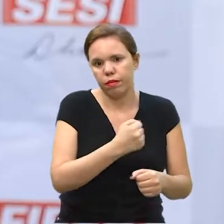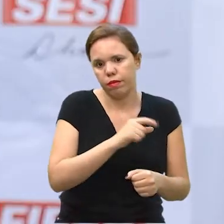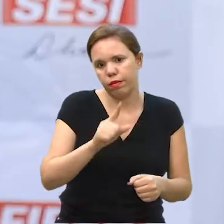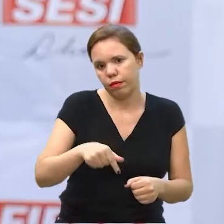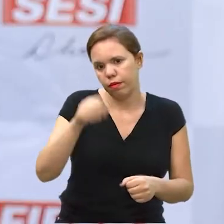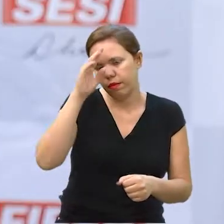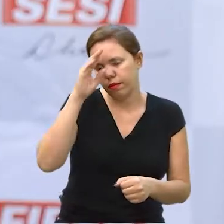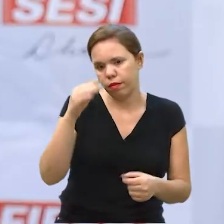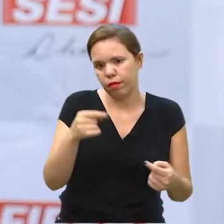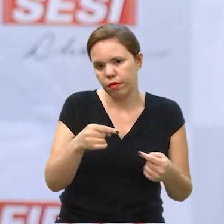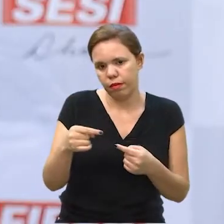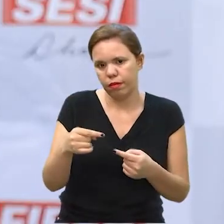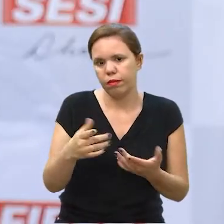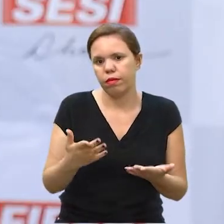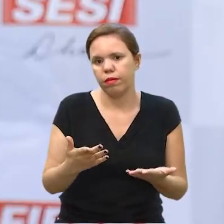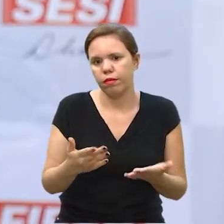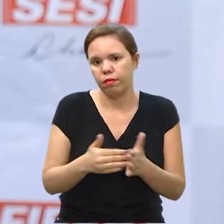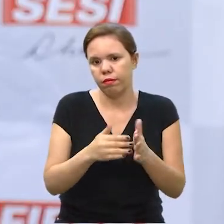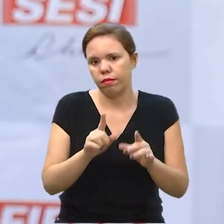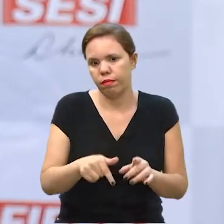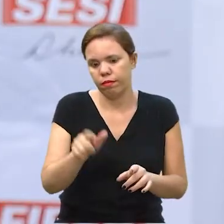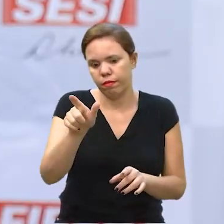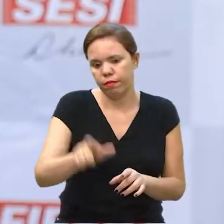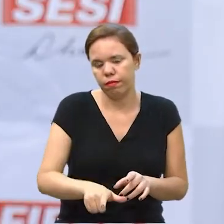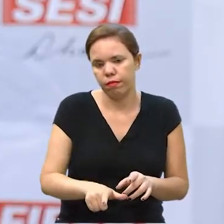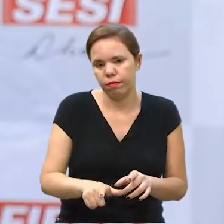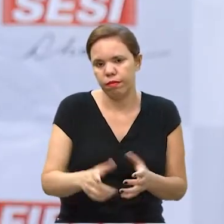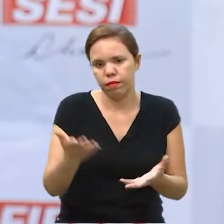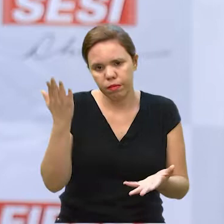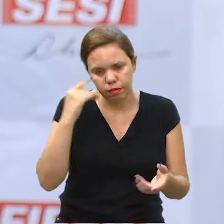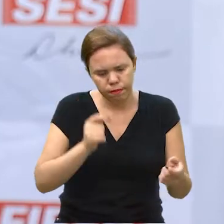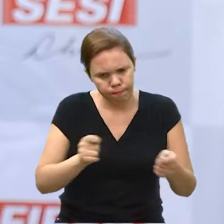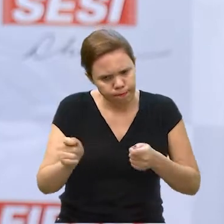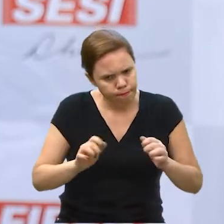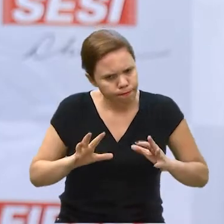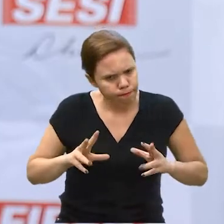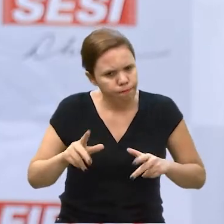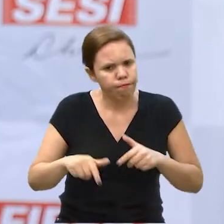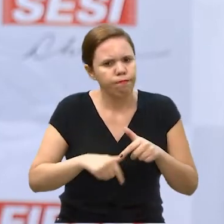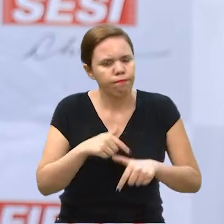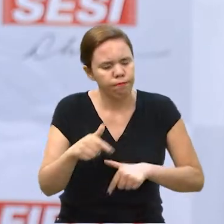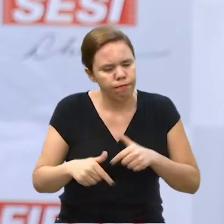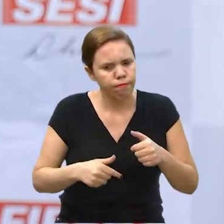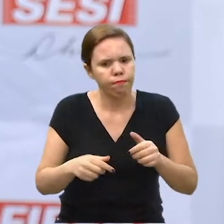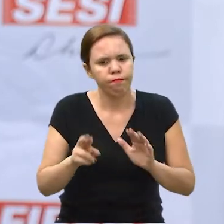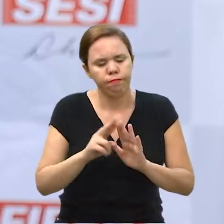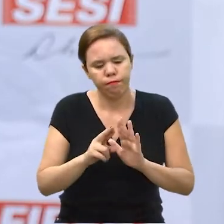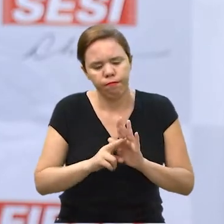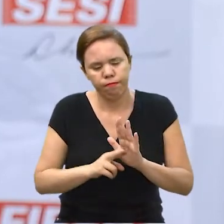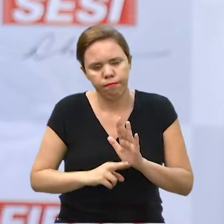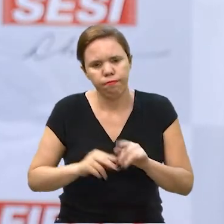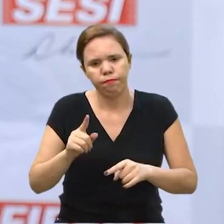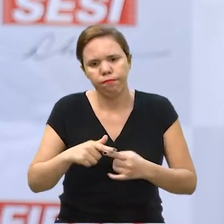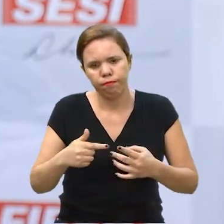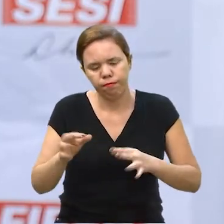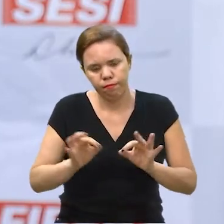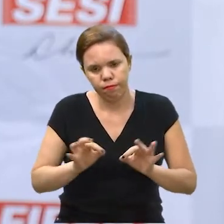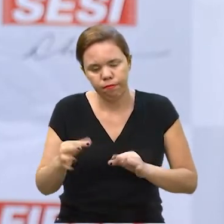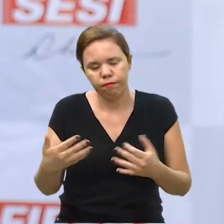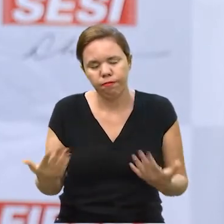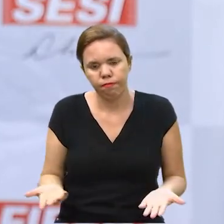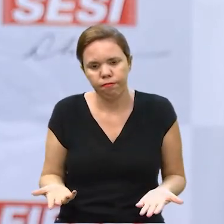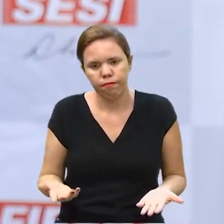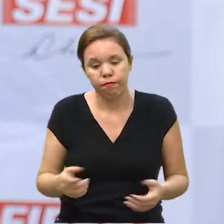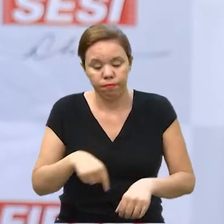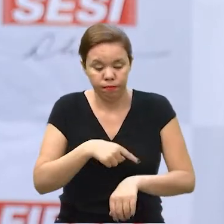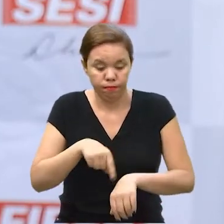principal inimigo, né? Por mais que o candidato domine todos os seus ingredientes, o preparo, mas